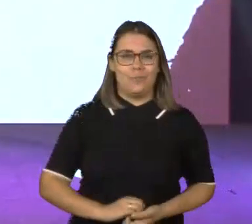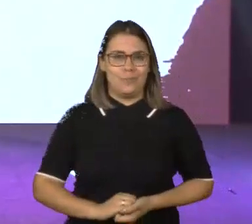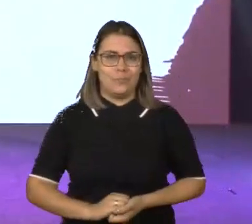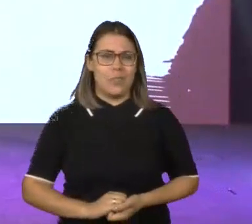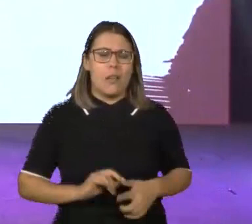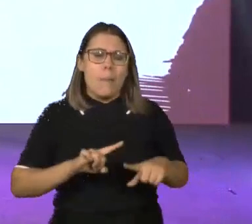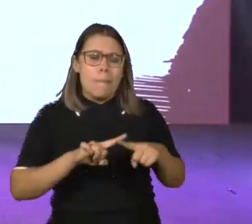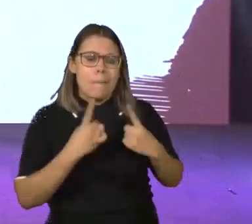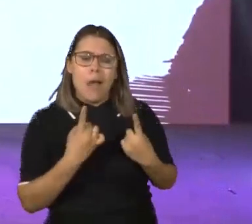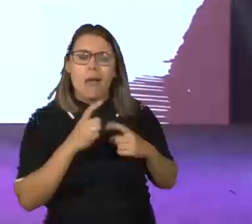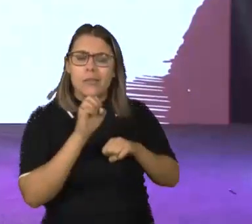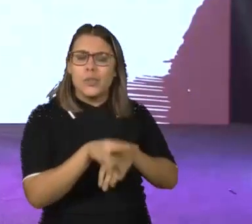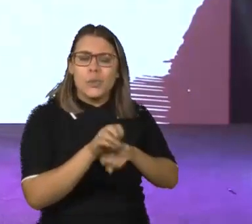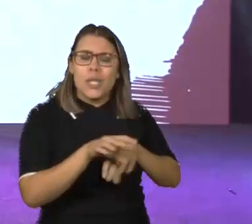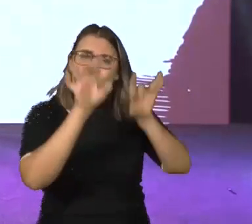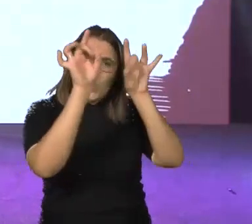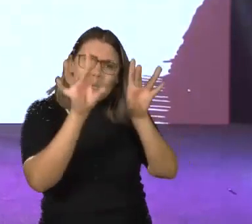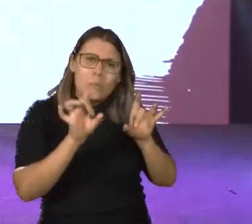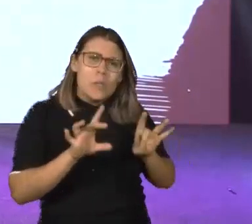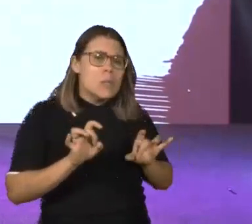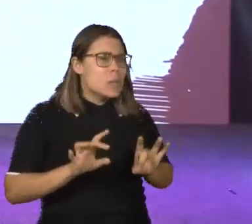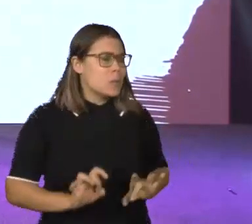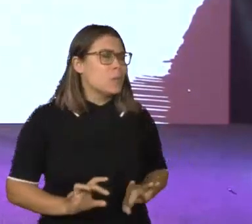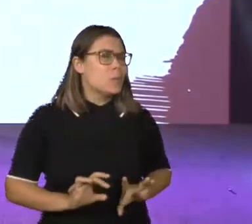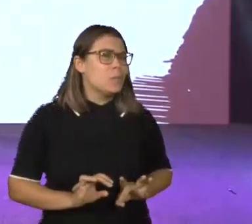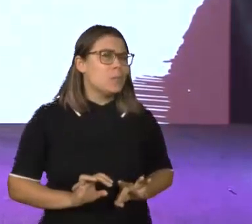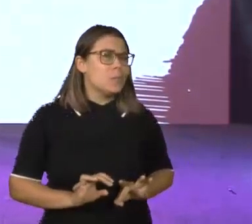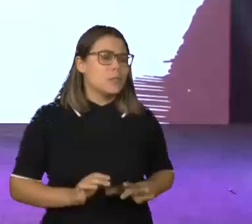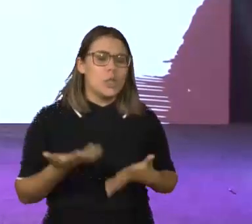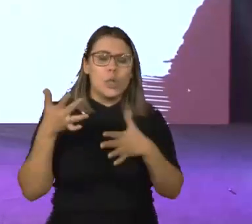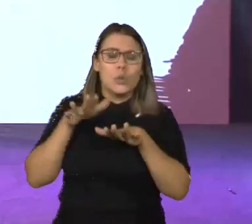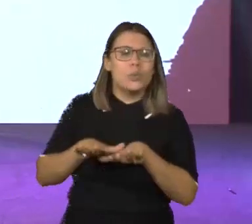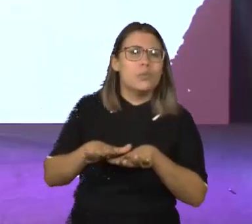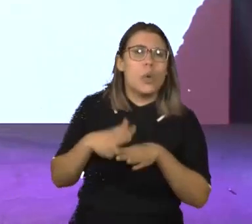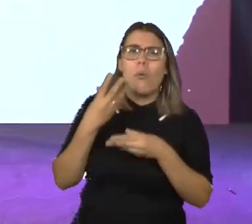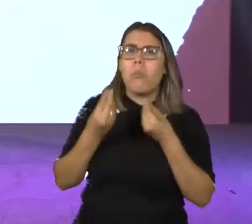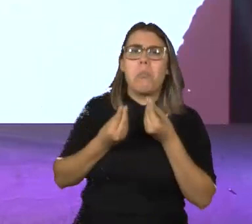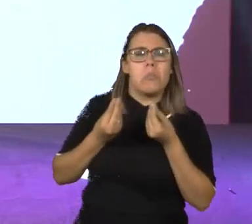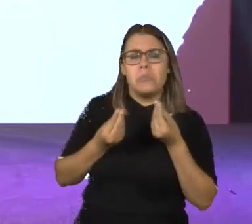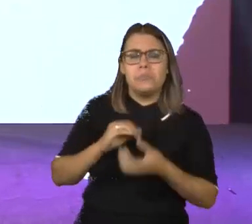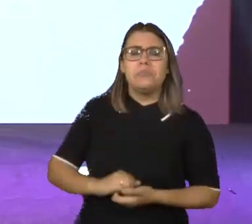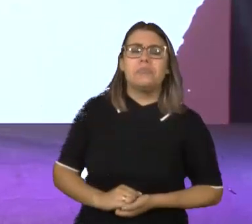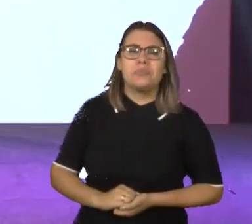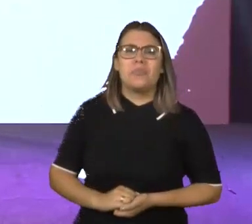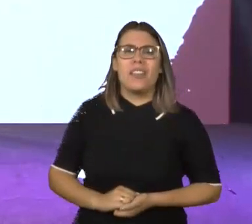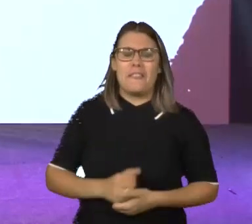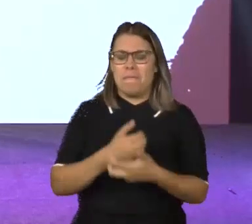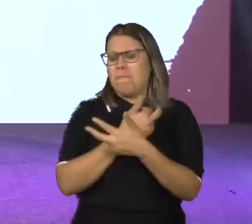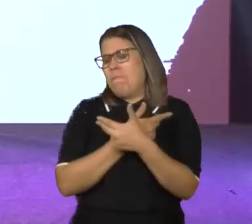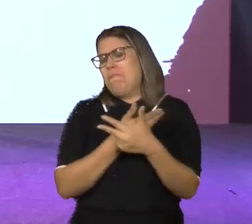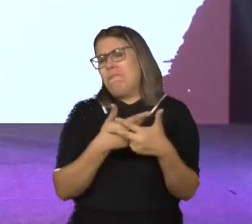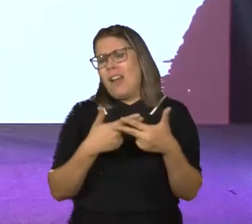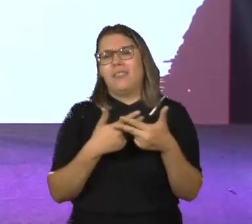Mas e a educação especial na perspectiva inclusiva? Aqui eu tenho muita coisa para falar